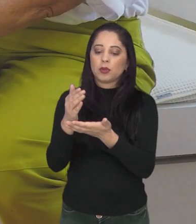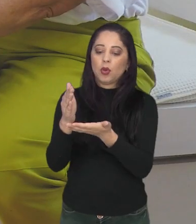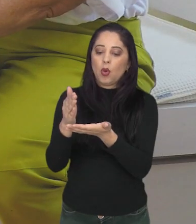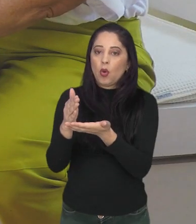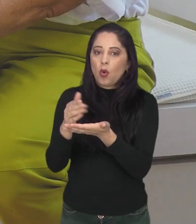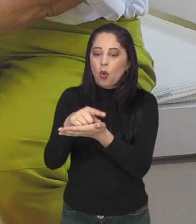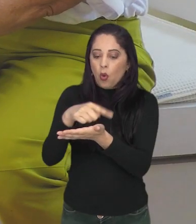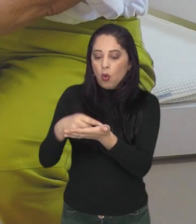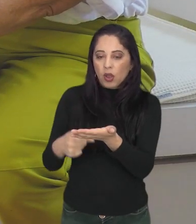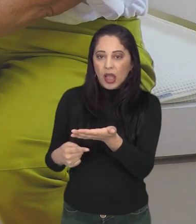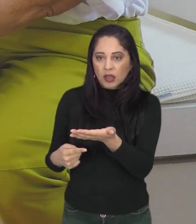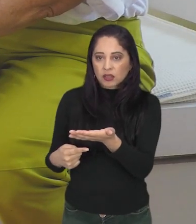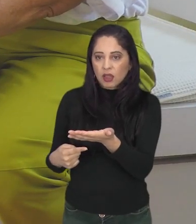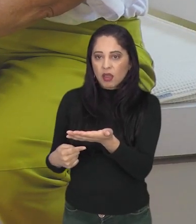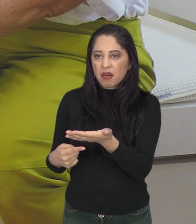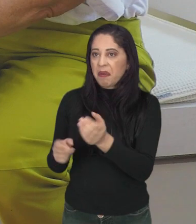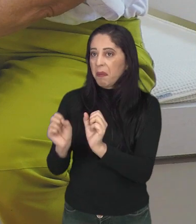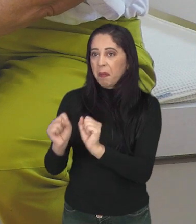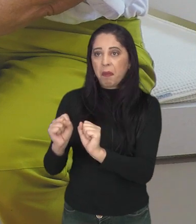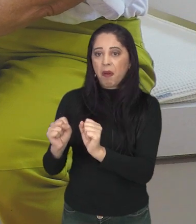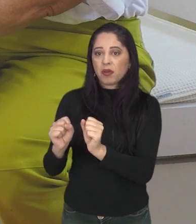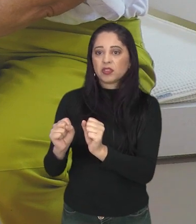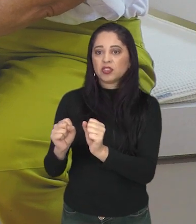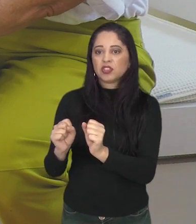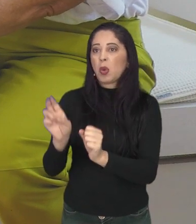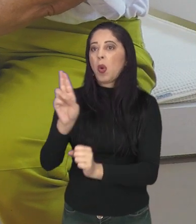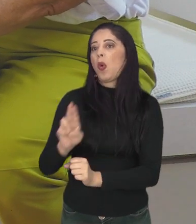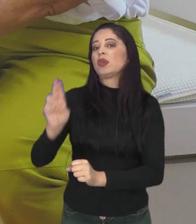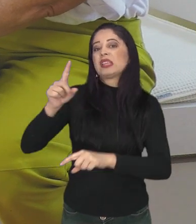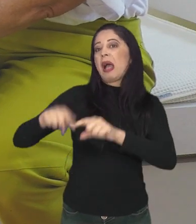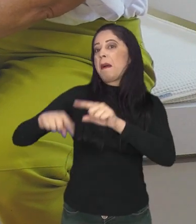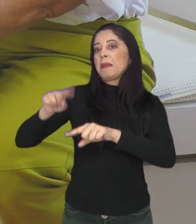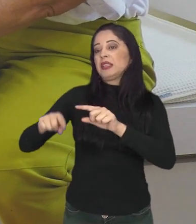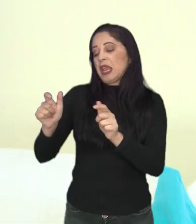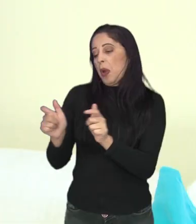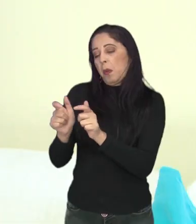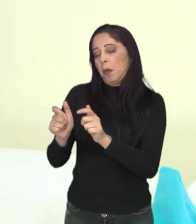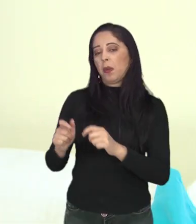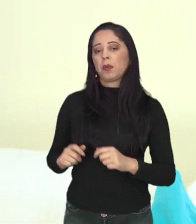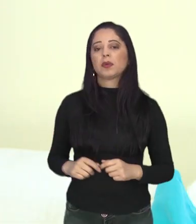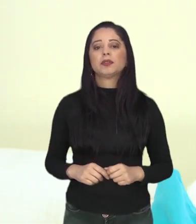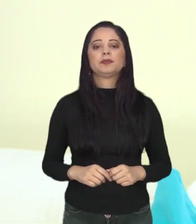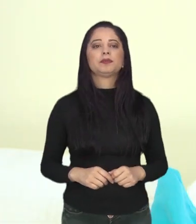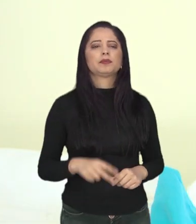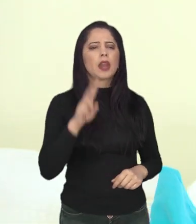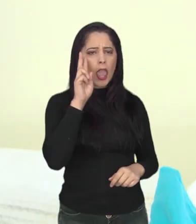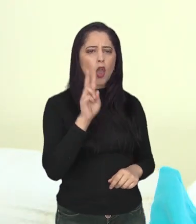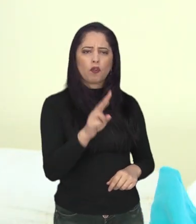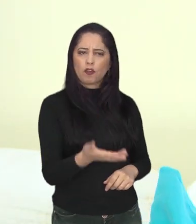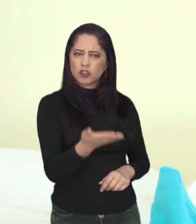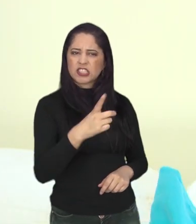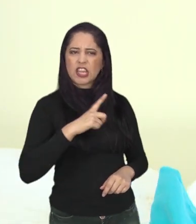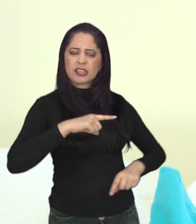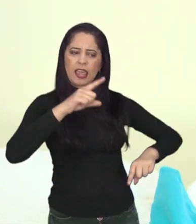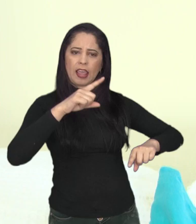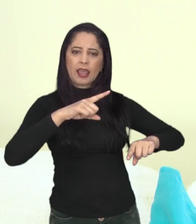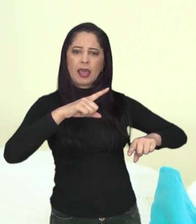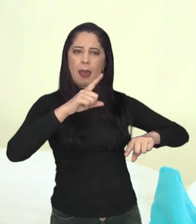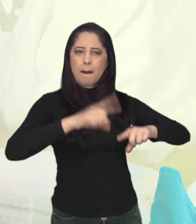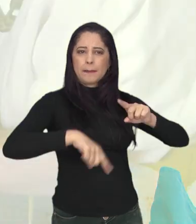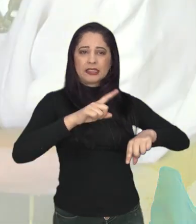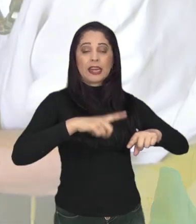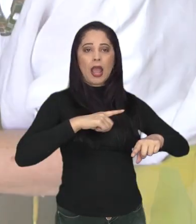um caderno na sua casa onde você estiver sim num pequeno espaço você consegue produzir eu vi que você tem muito